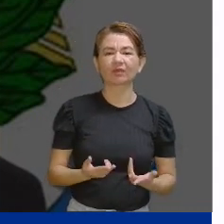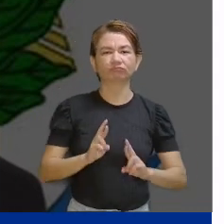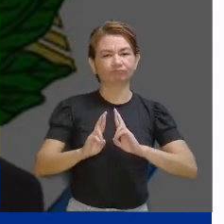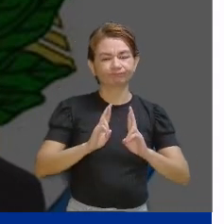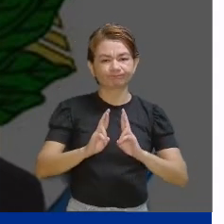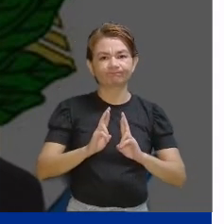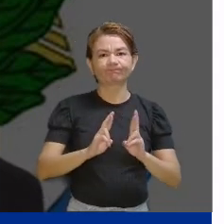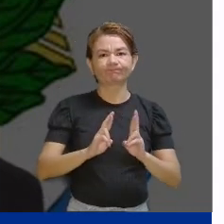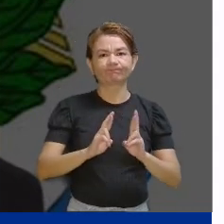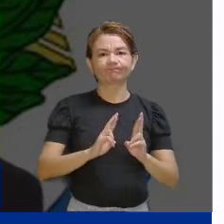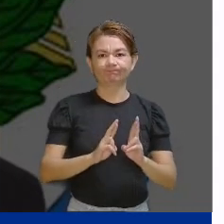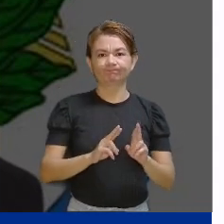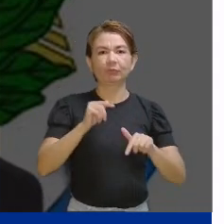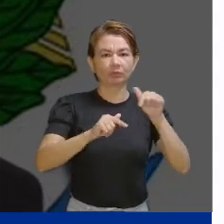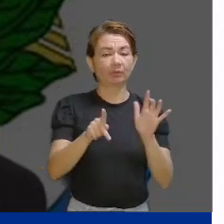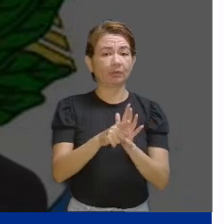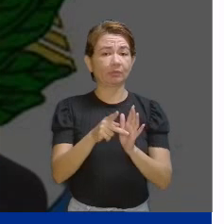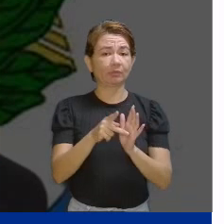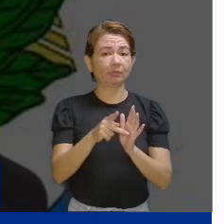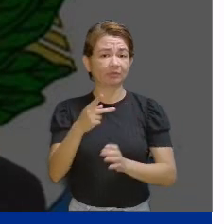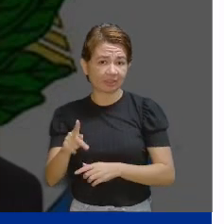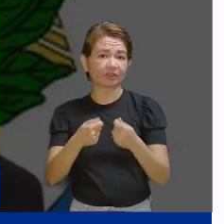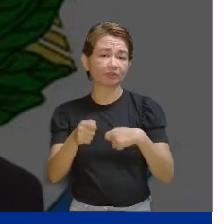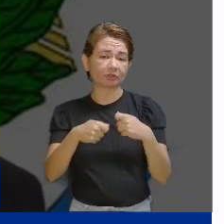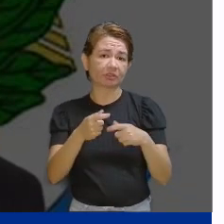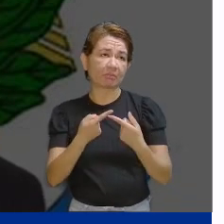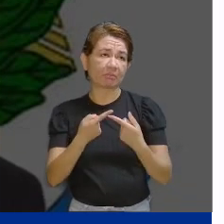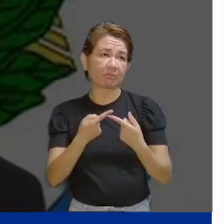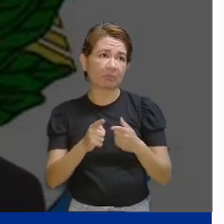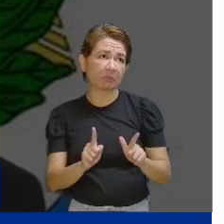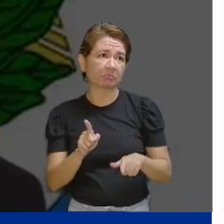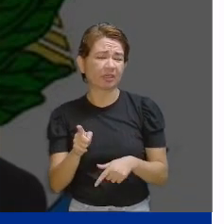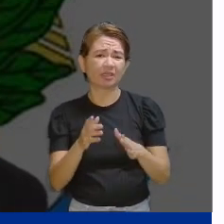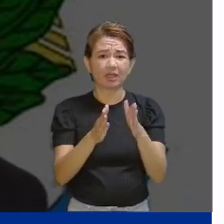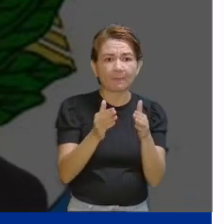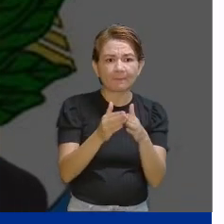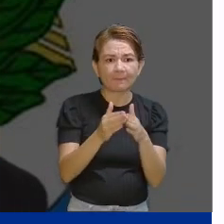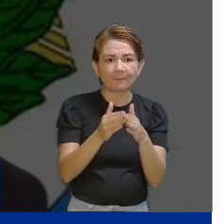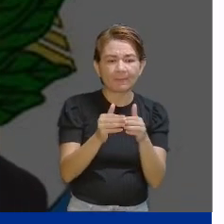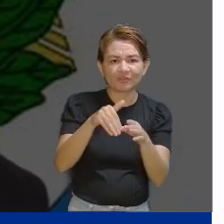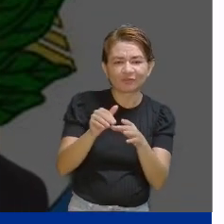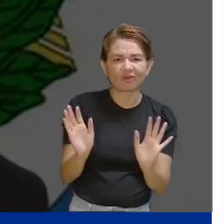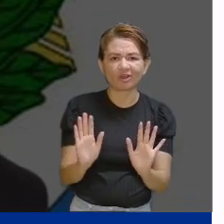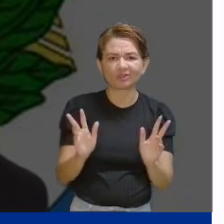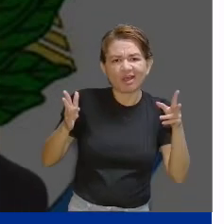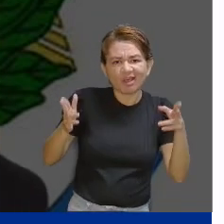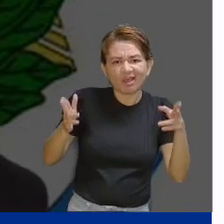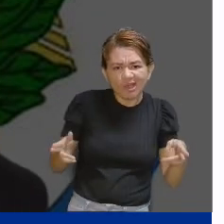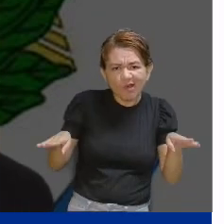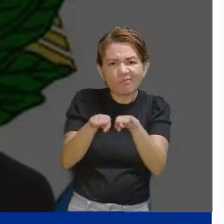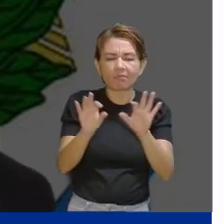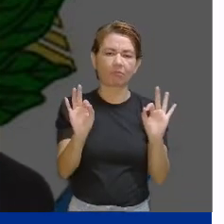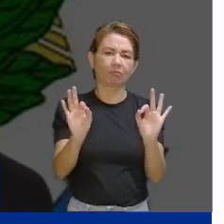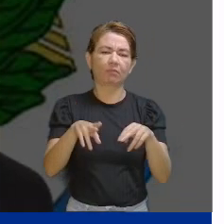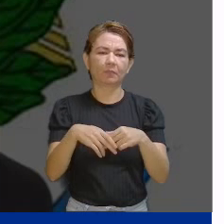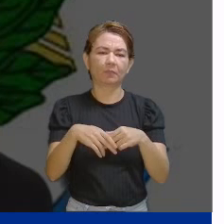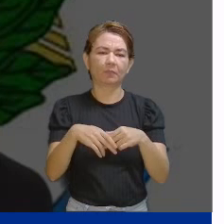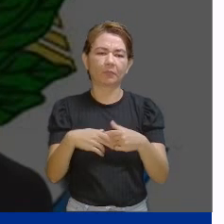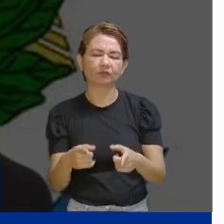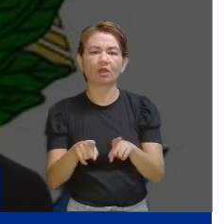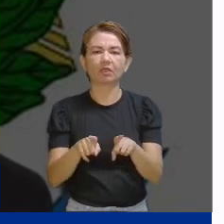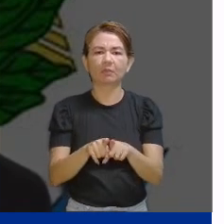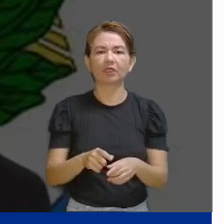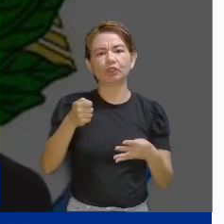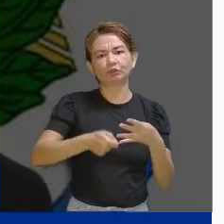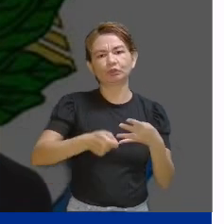relacionadas à sua atuação administrativa, não evidenciam pedido de voto ou propaganda eleitoral explícita. A